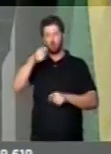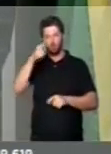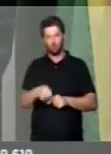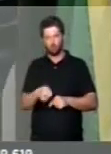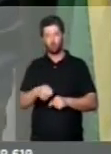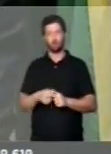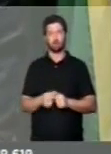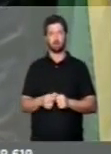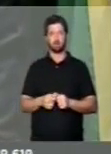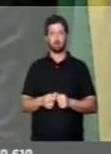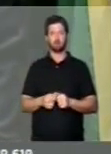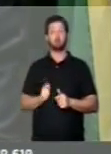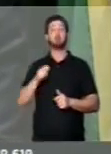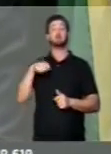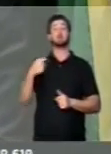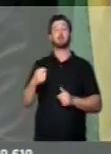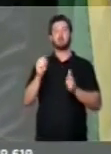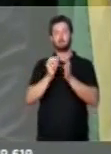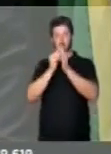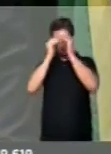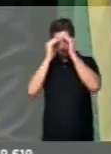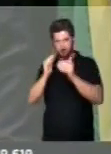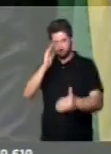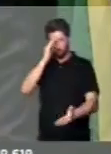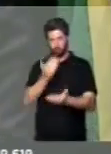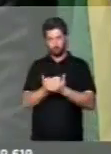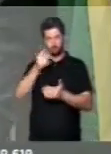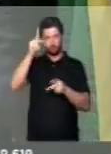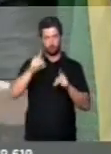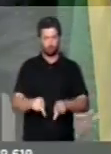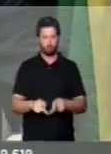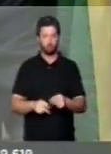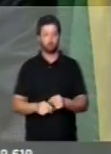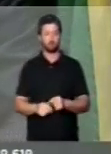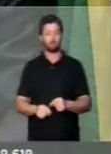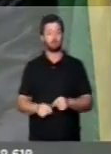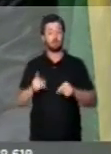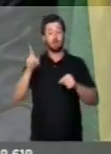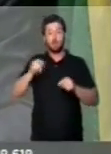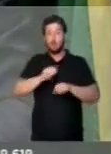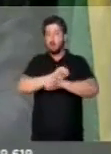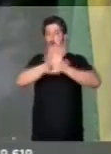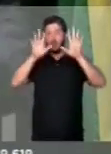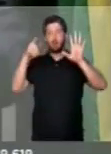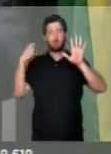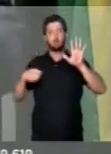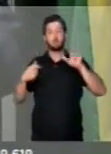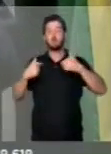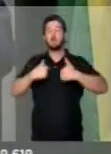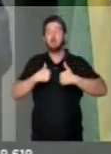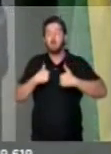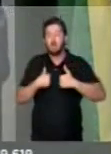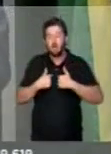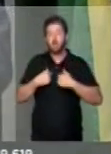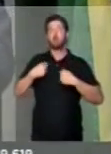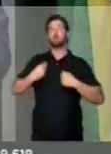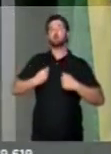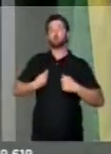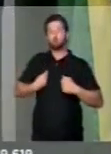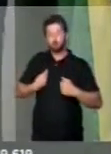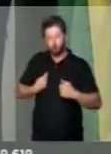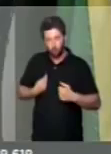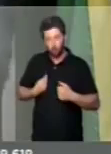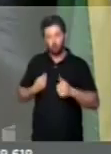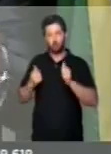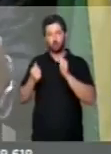e firme aqueles que desrespeitam a confiança do povo. Isso é algo absolutamente claro. Eu estou entre aqueles,